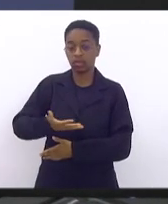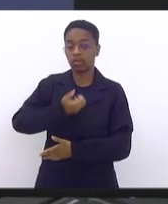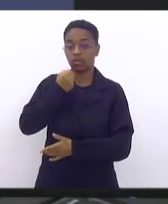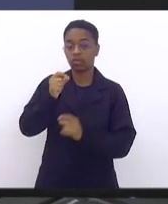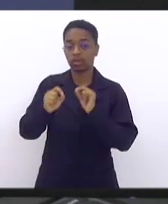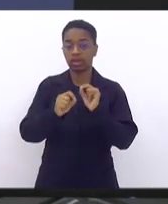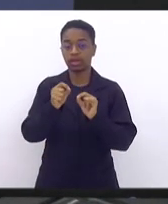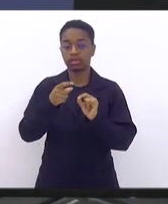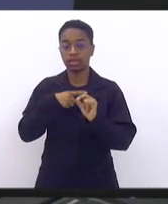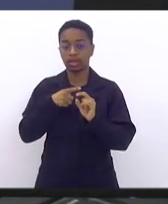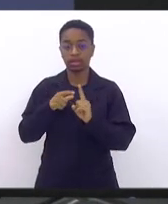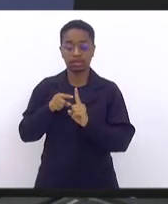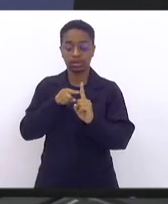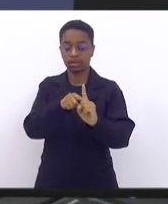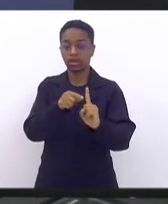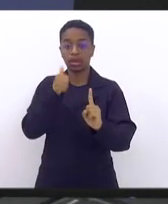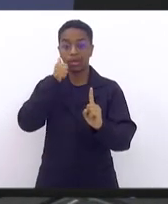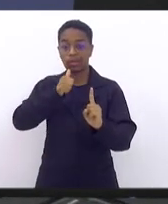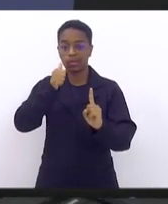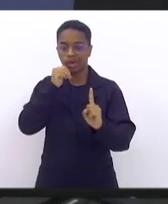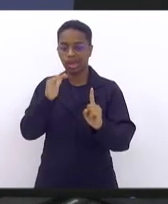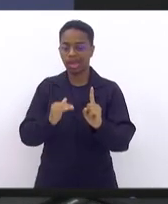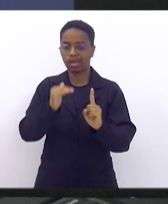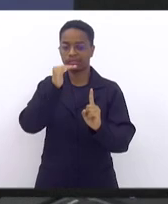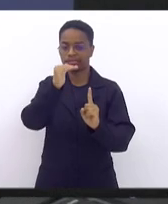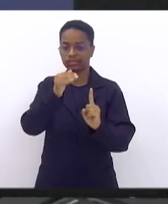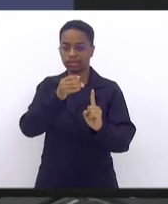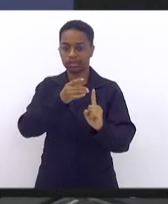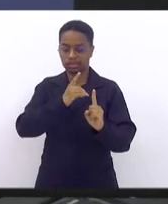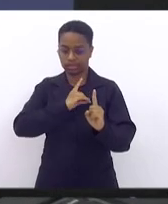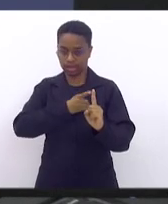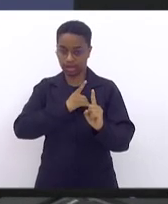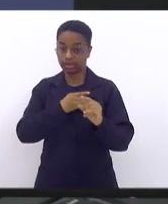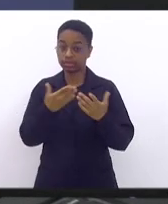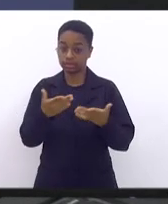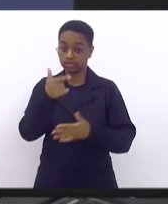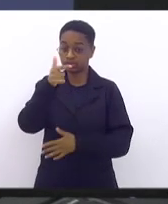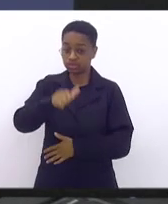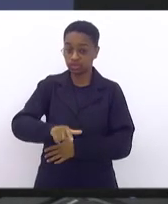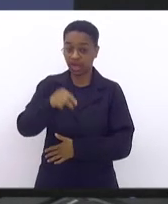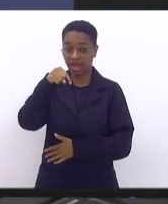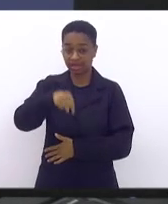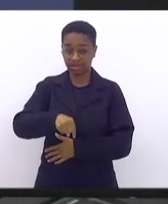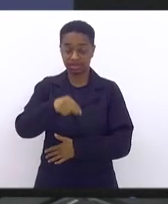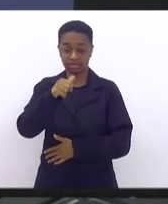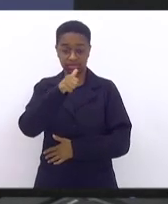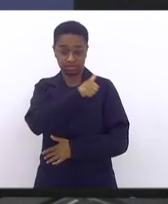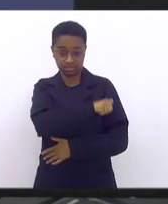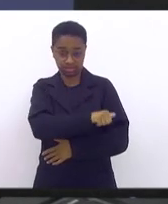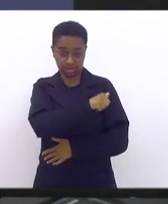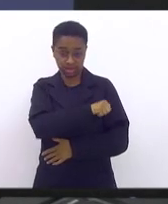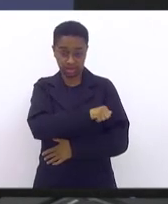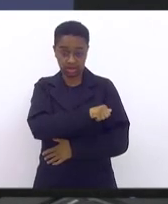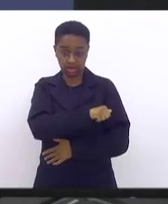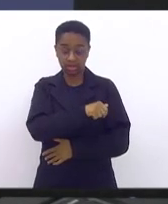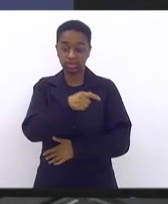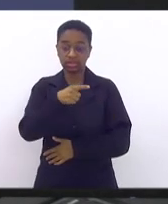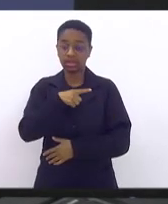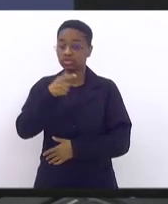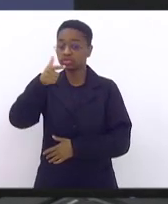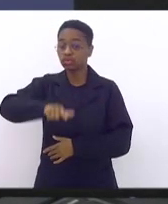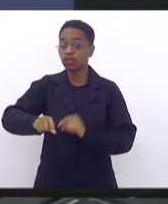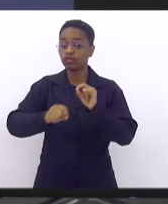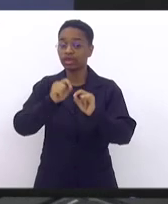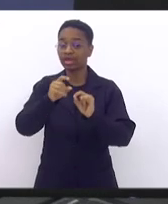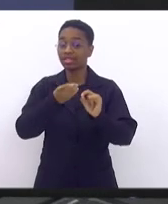superintendente delegada. Então, novamente, o Rio de Janeiro, num retrocesso, volta a ter um